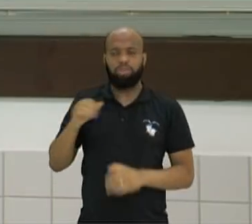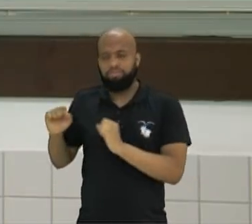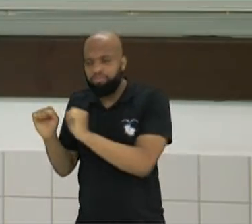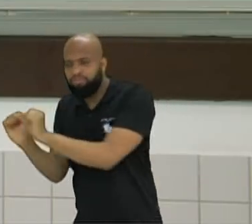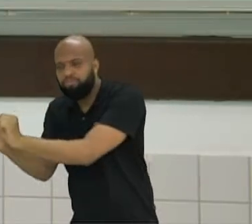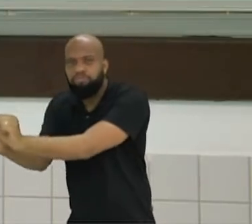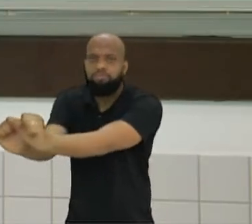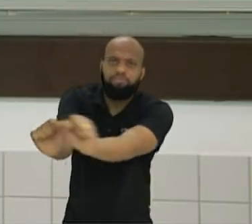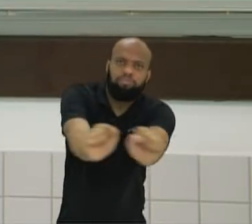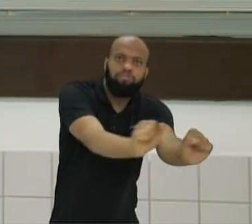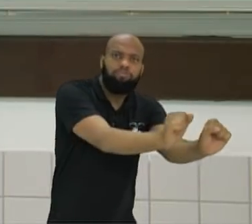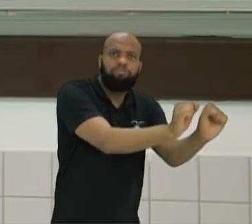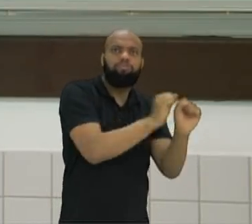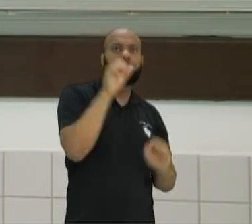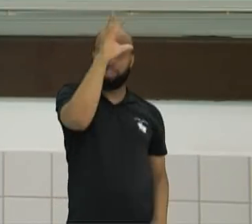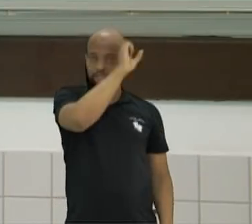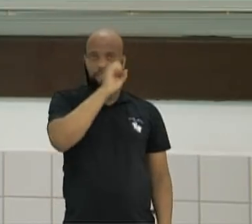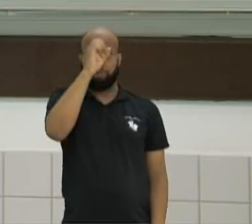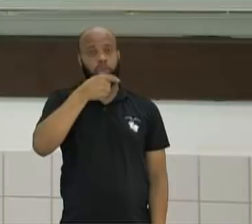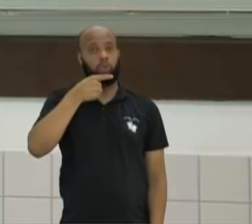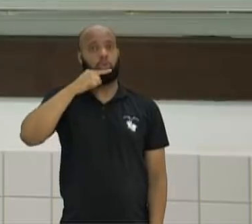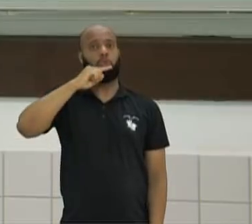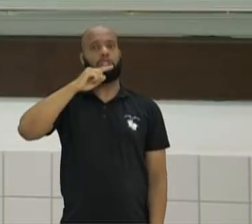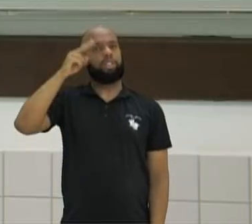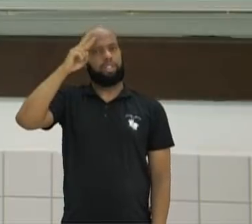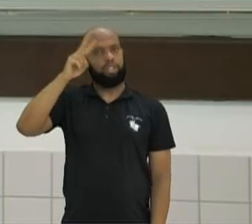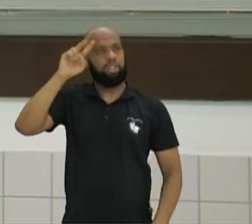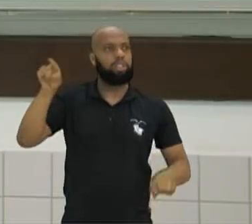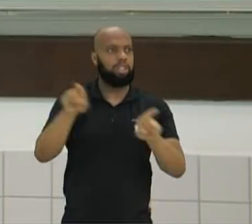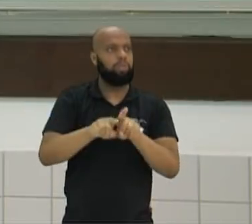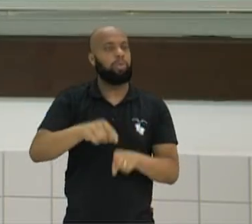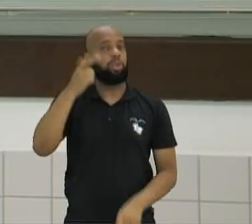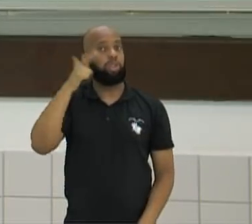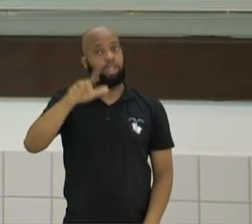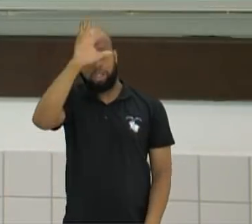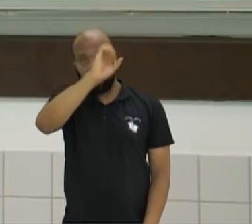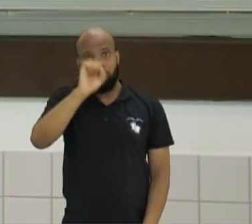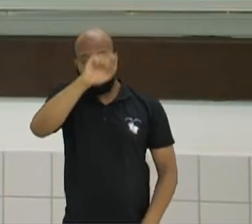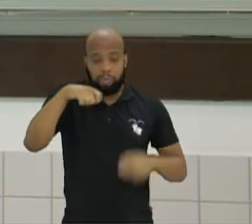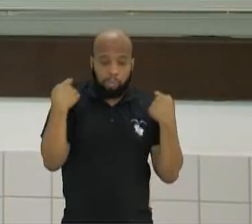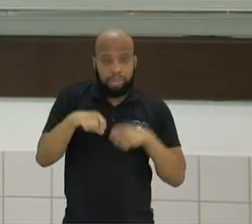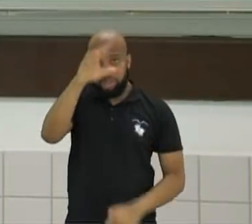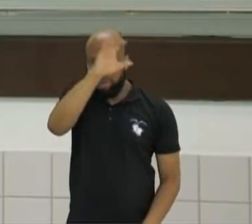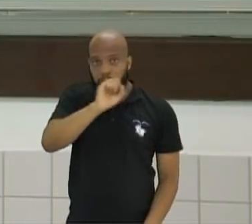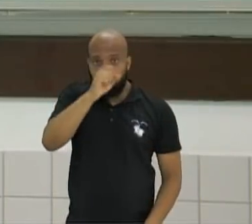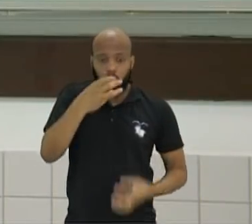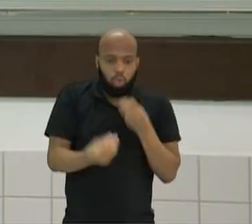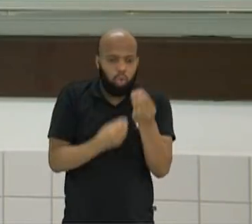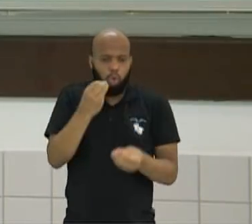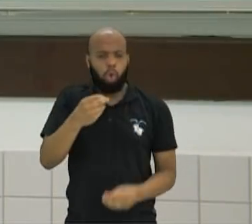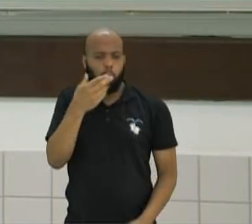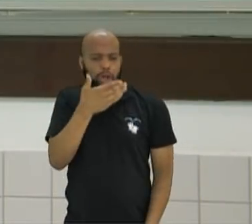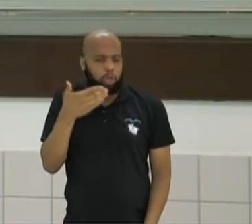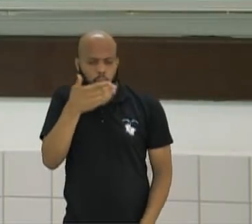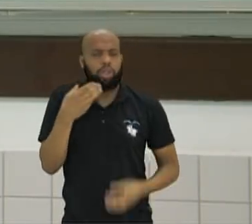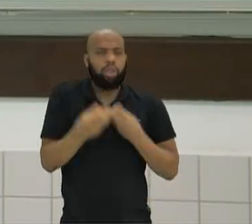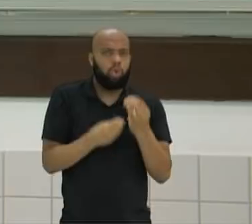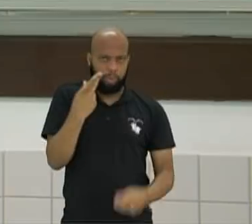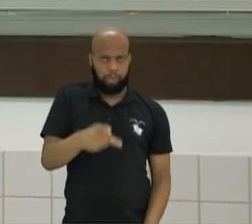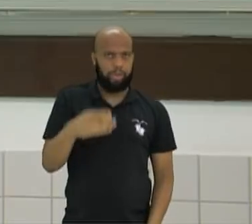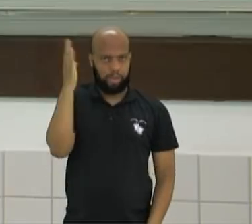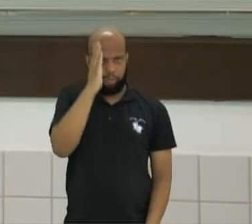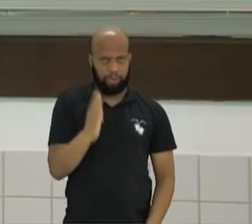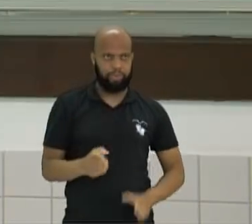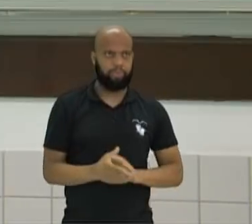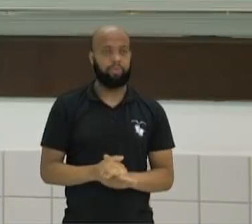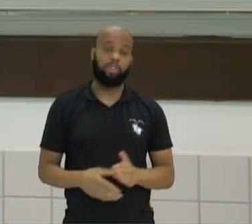for possível sobre a história da cana do açúcar, né? Para a gente poder aprender, nós precisamos aprender como é que é esse cultivo, como é que funciona ali no Brasil.